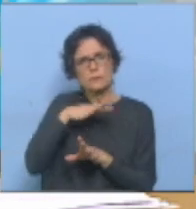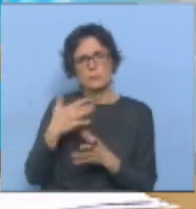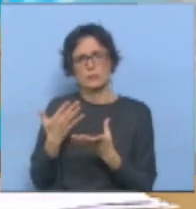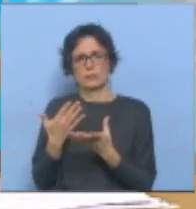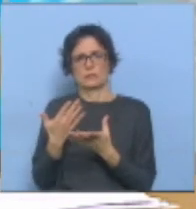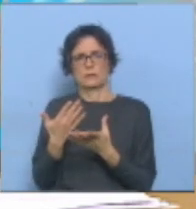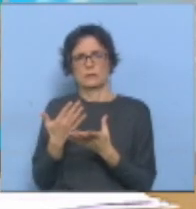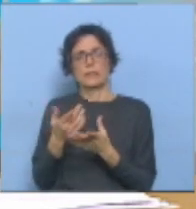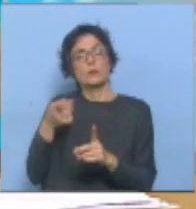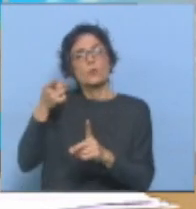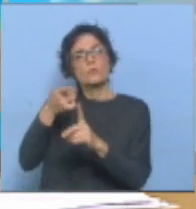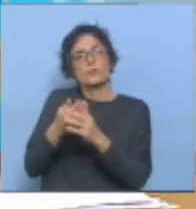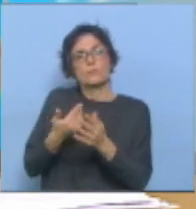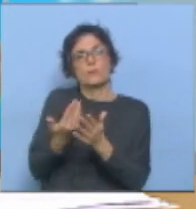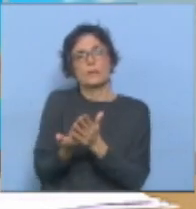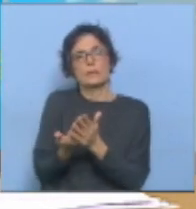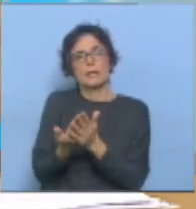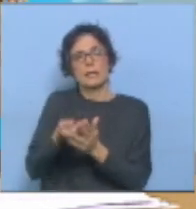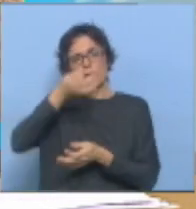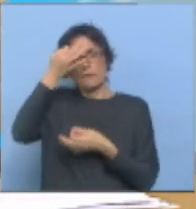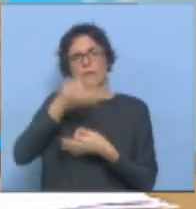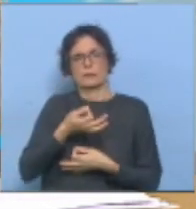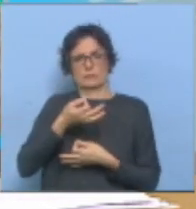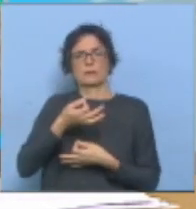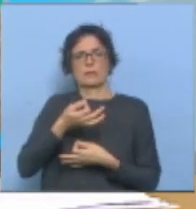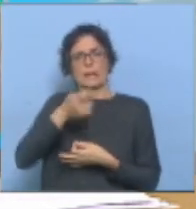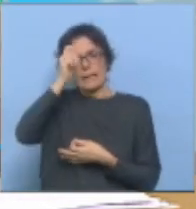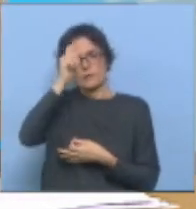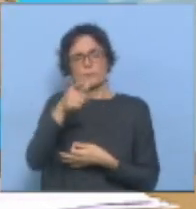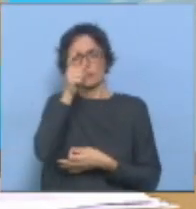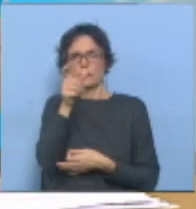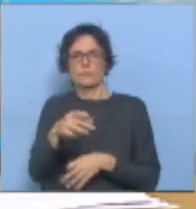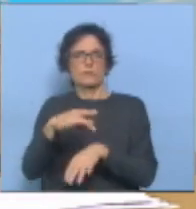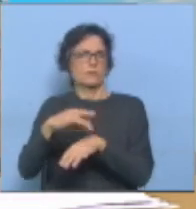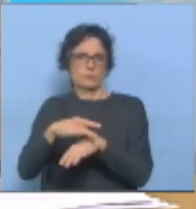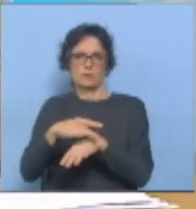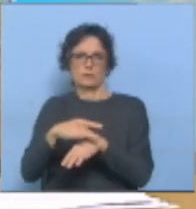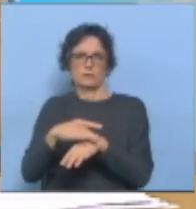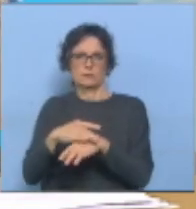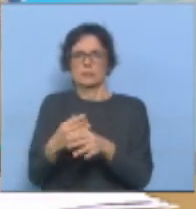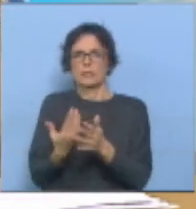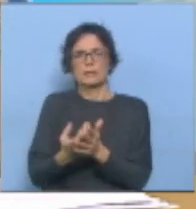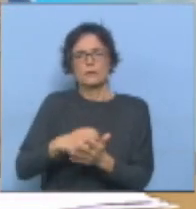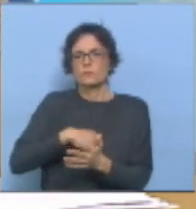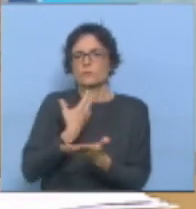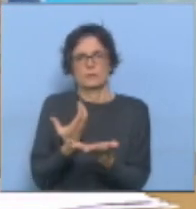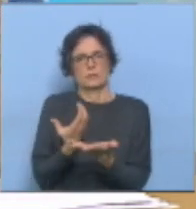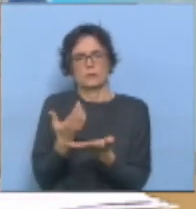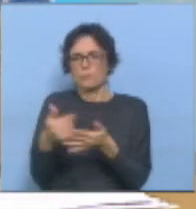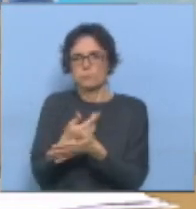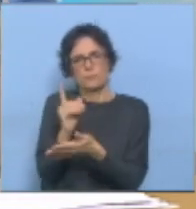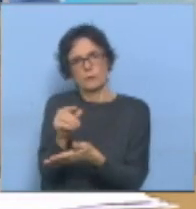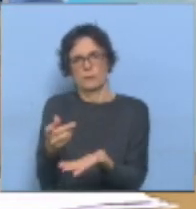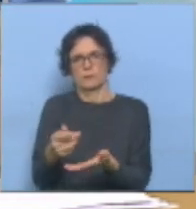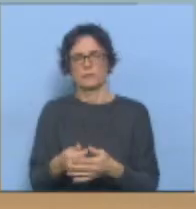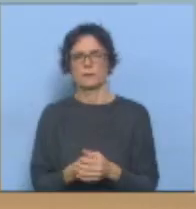o objetivo é o conforto, a dignidade e um sentido para a própria morte. E analisando